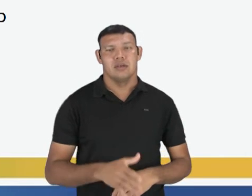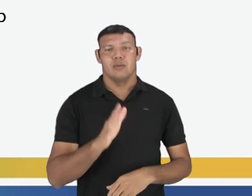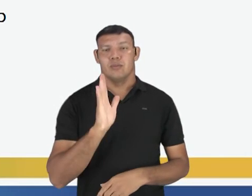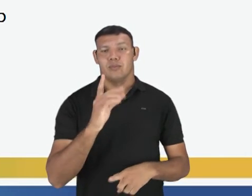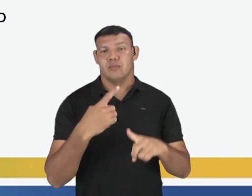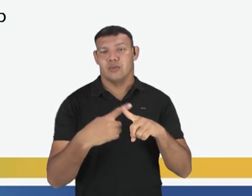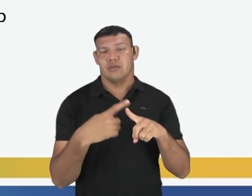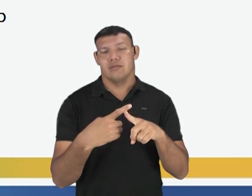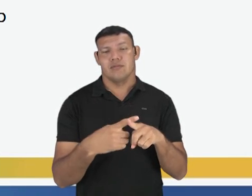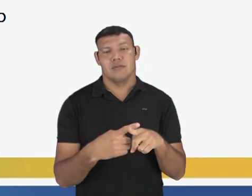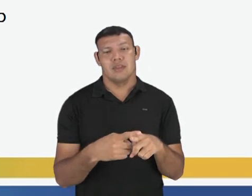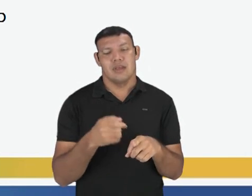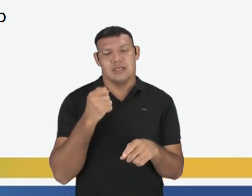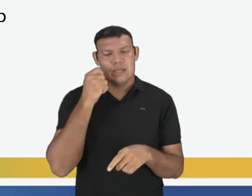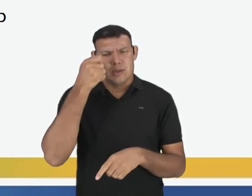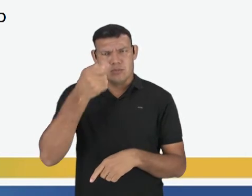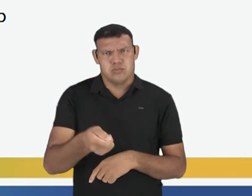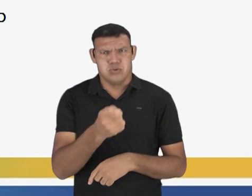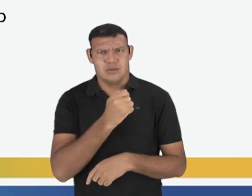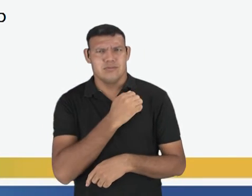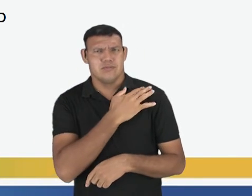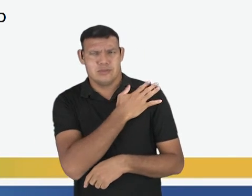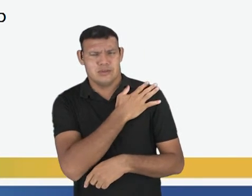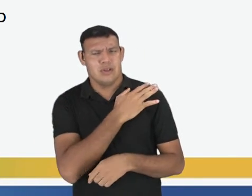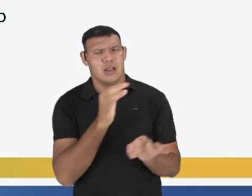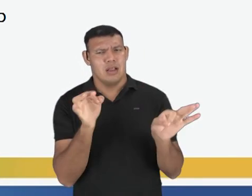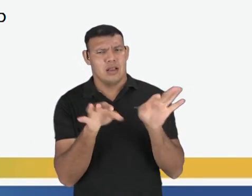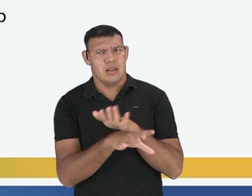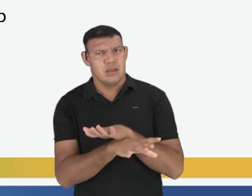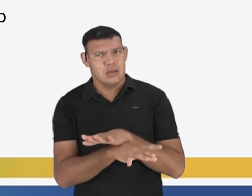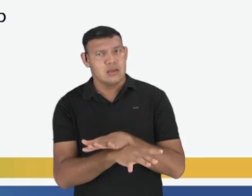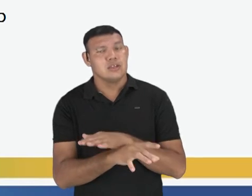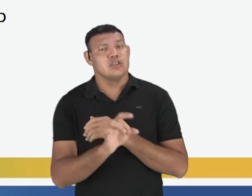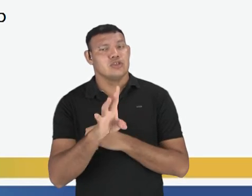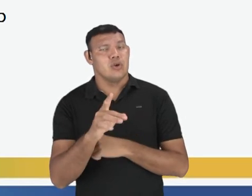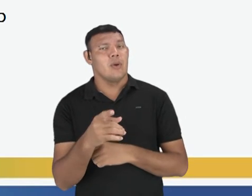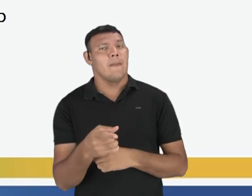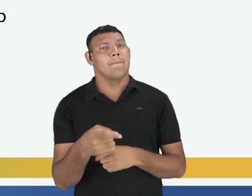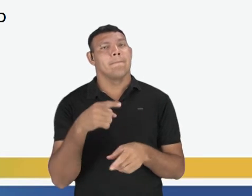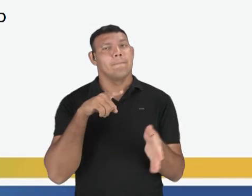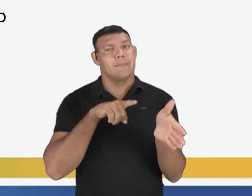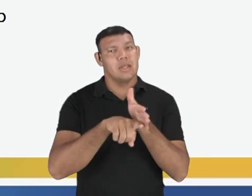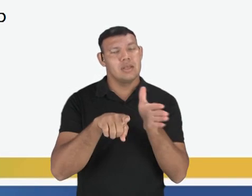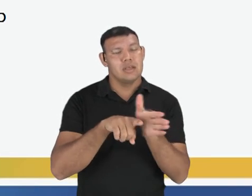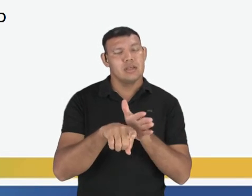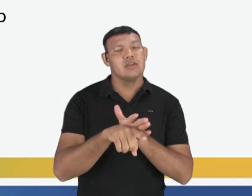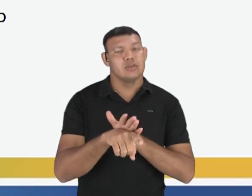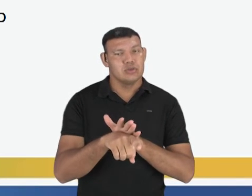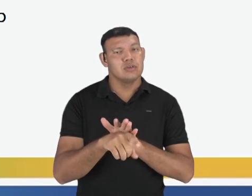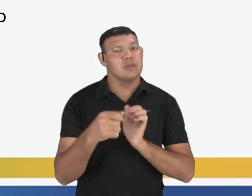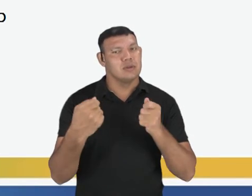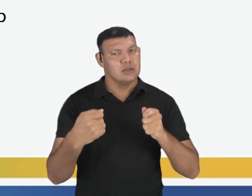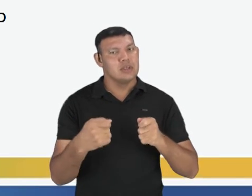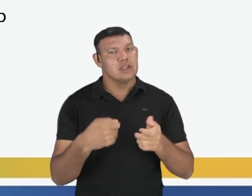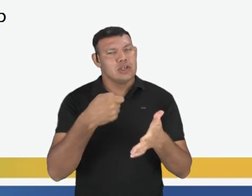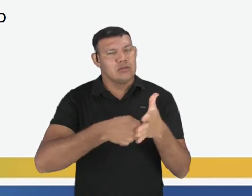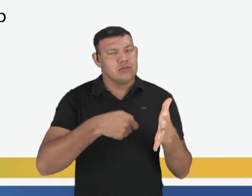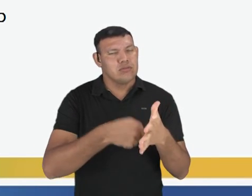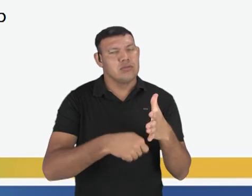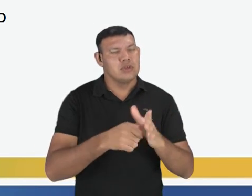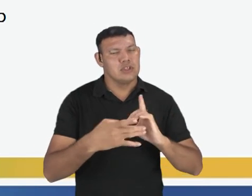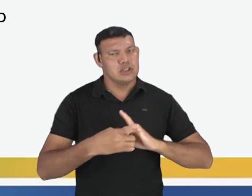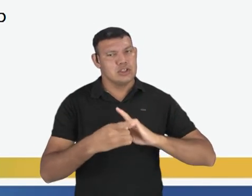militar, mas a gente tem algumas questões para que a gente tenha que reforçar, para que essa garantia à democracia seja, de